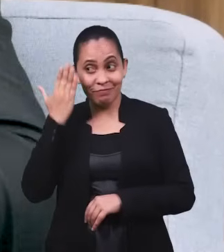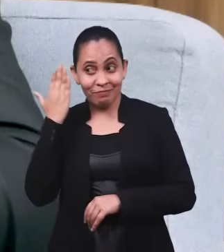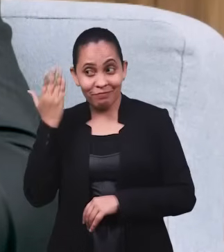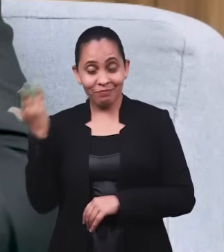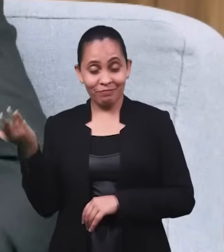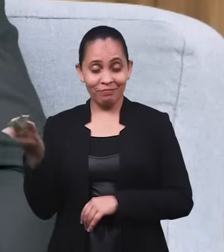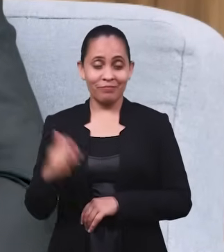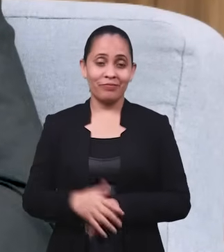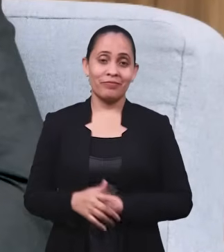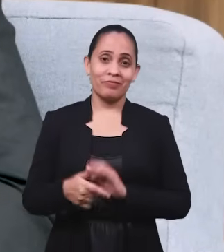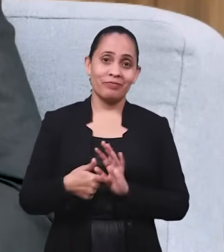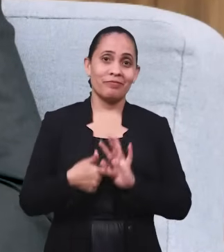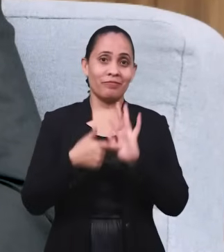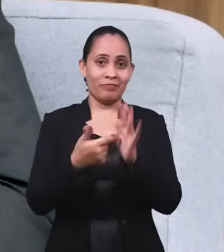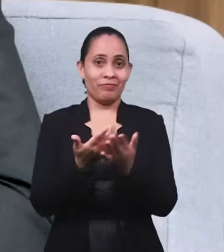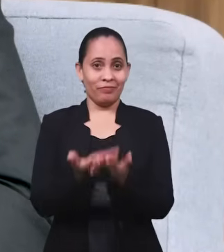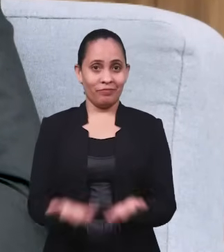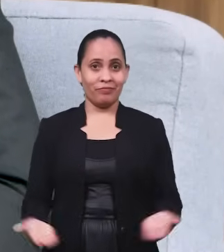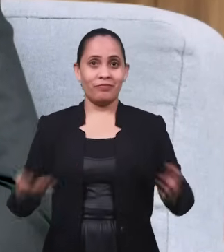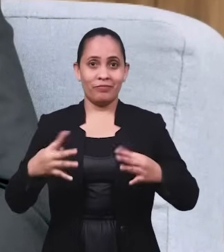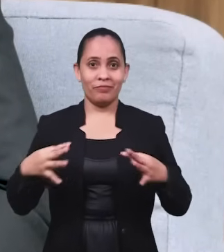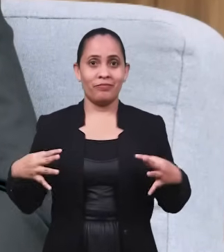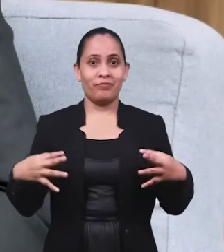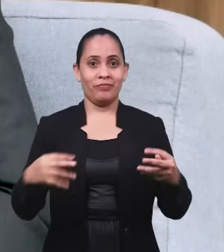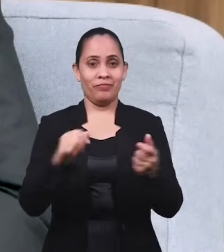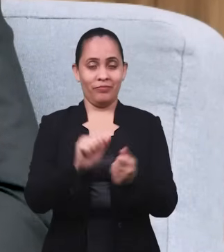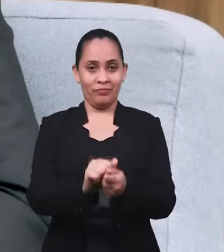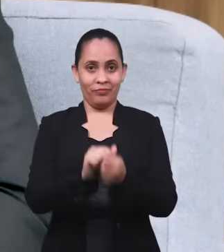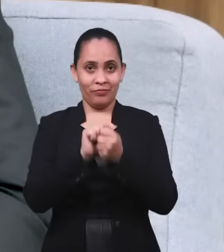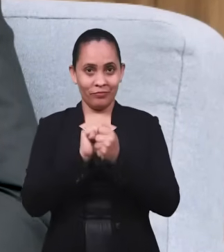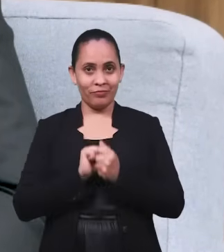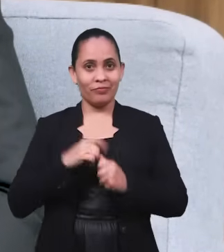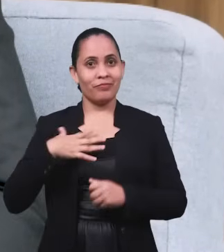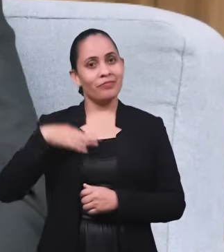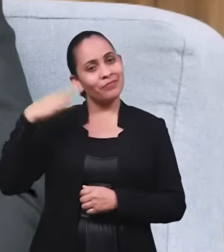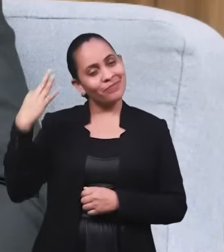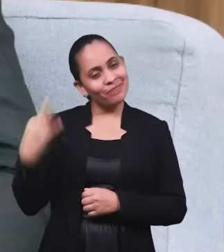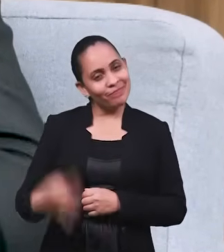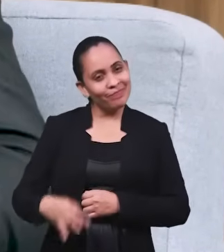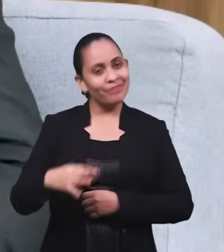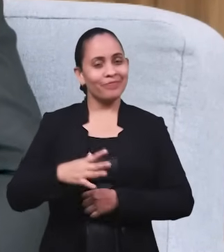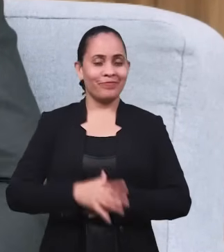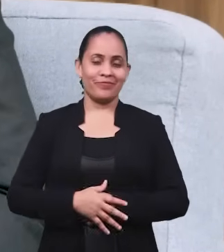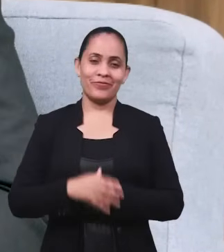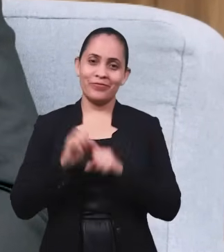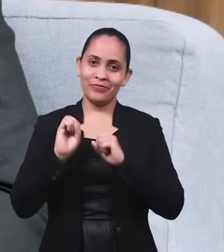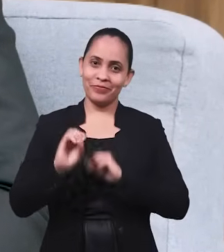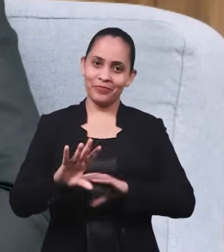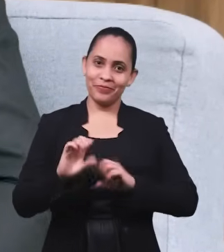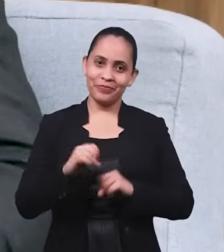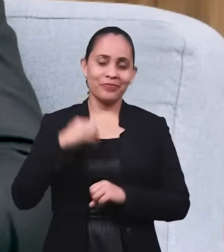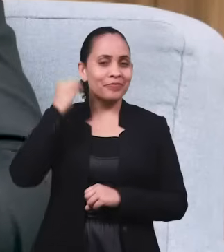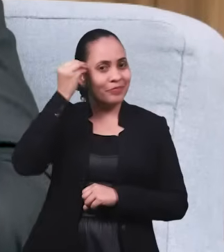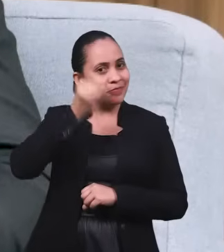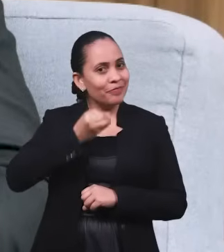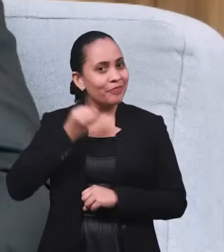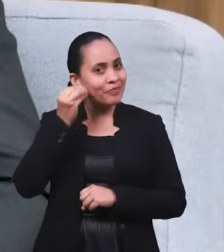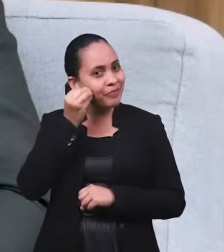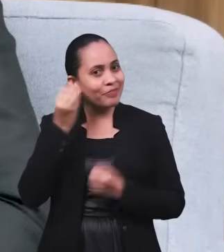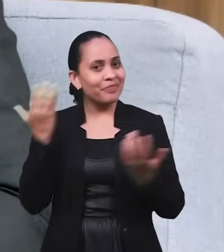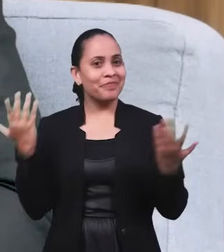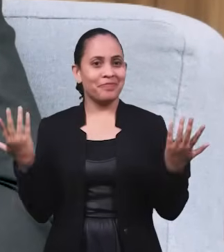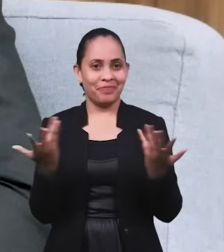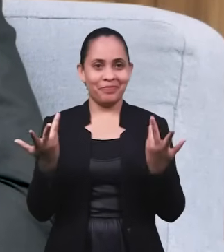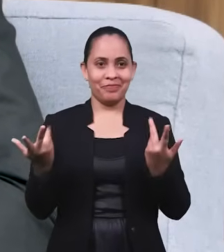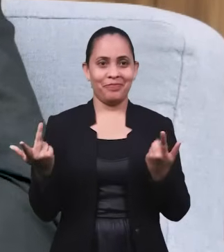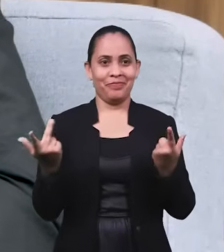ela traz para os irmãos que participam deste programa, certamente ela traz um ensino, a experiência